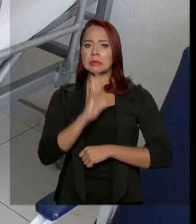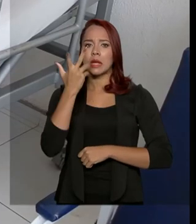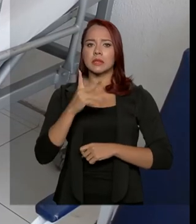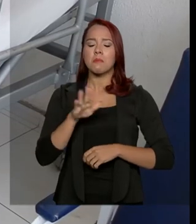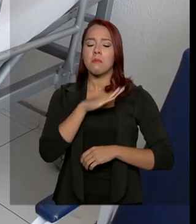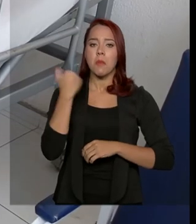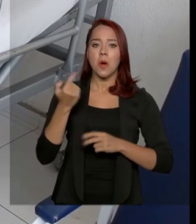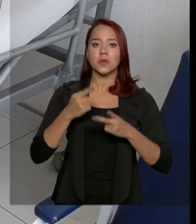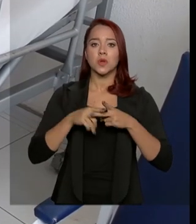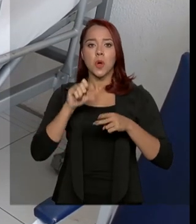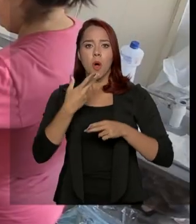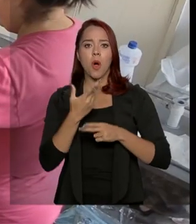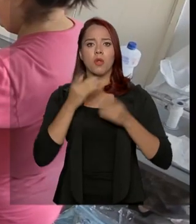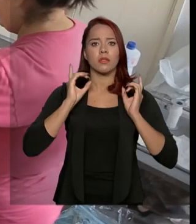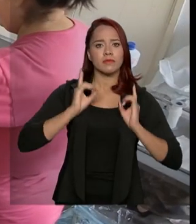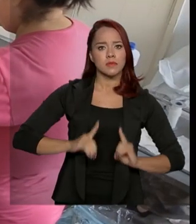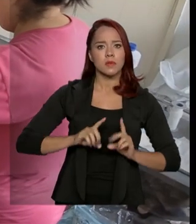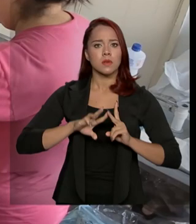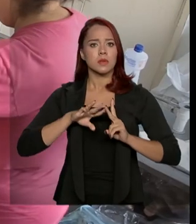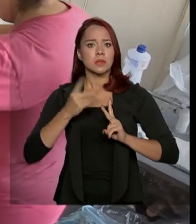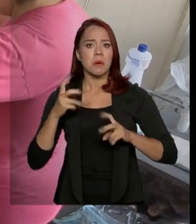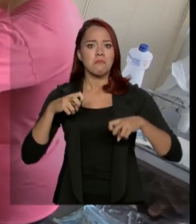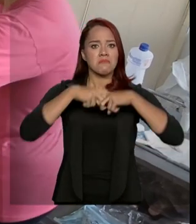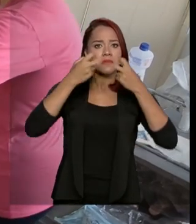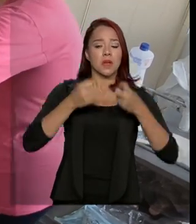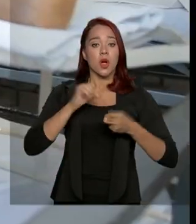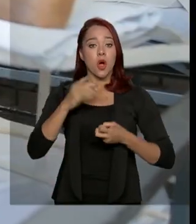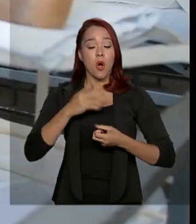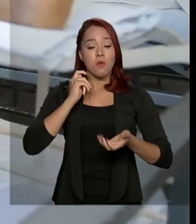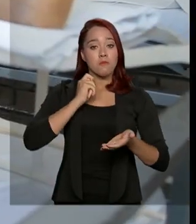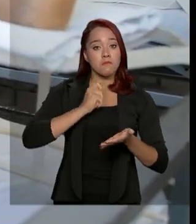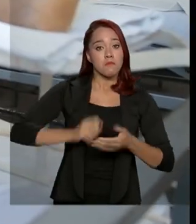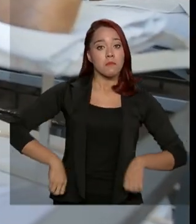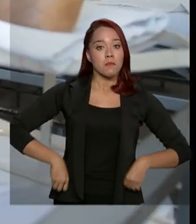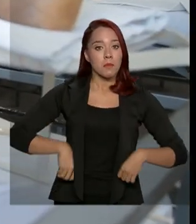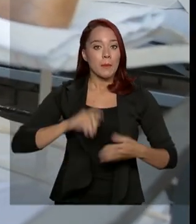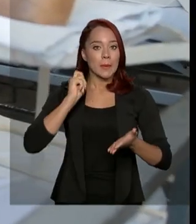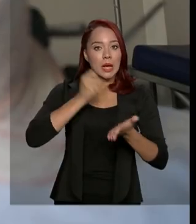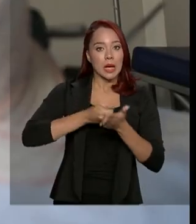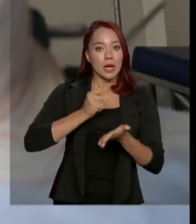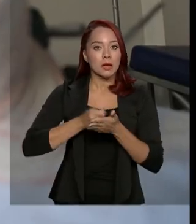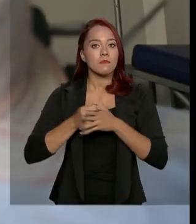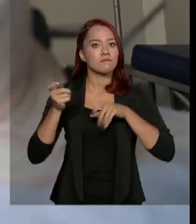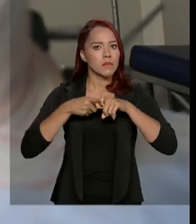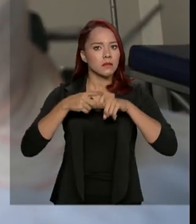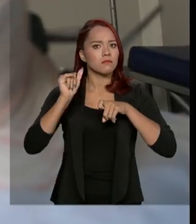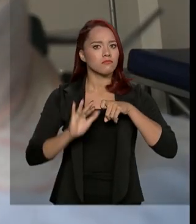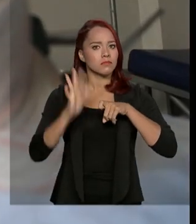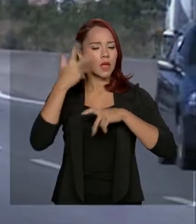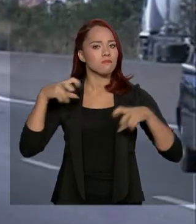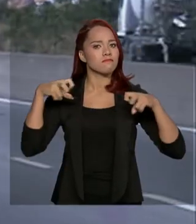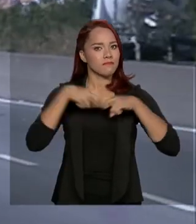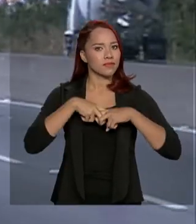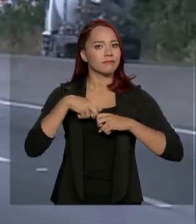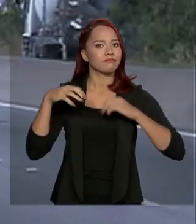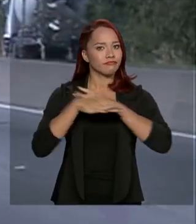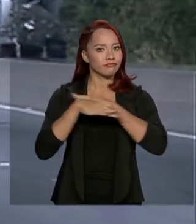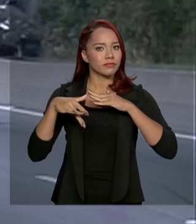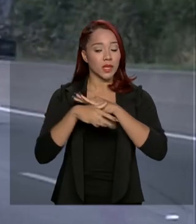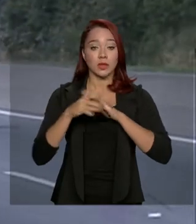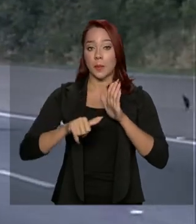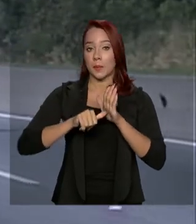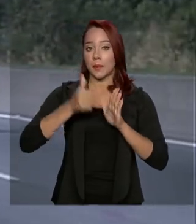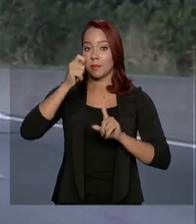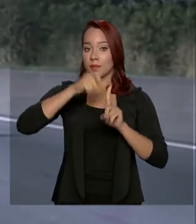invalidez permanente ou despesas com assistência médica por lesões causadas por acidentes de trânsito. A partir de